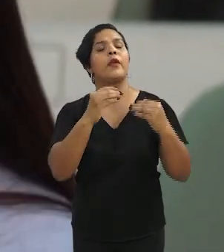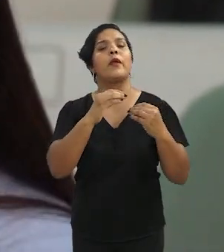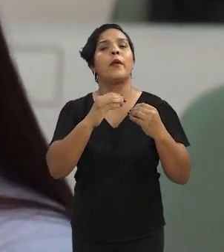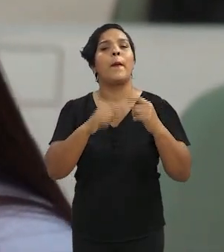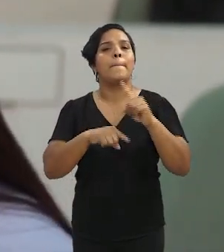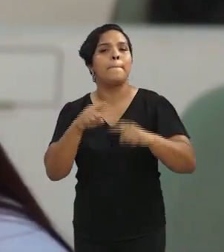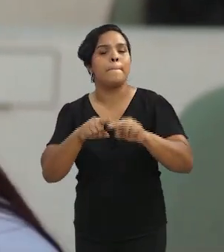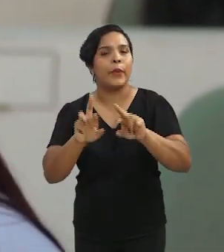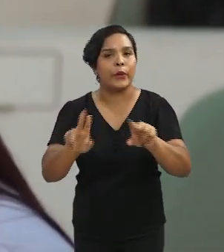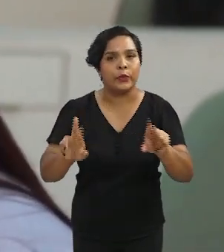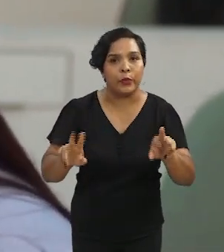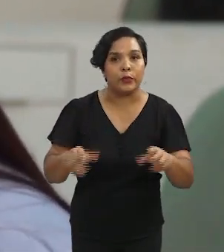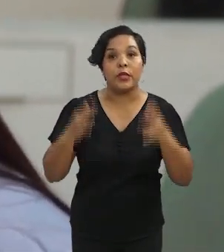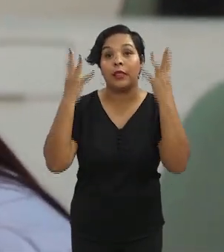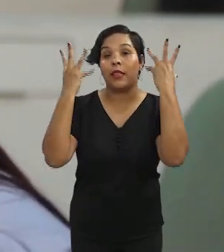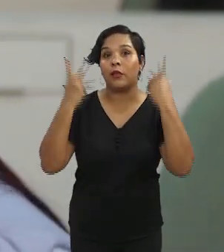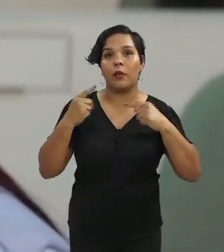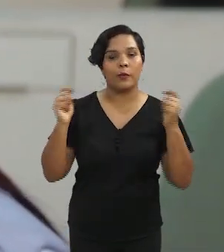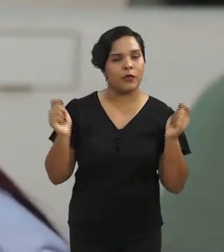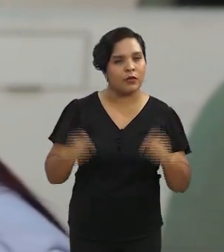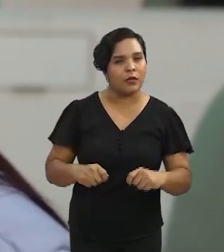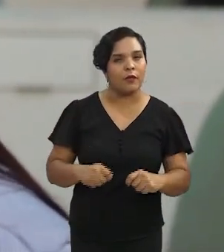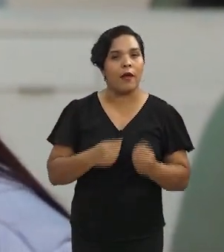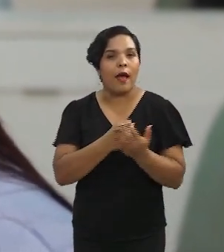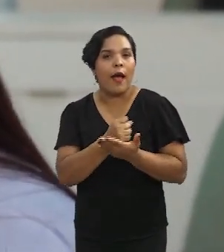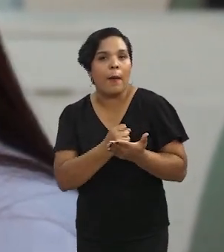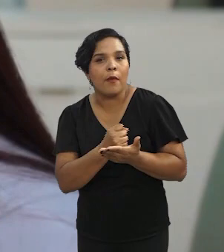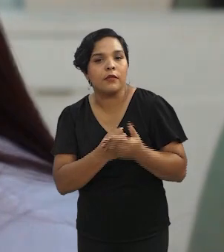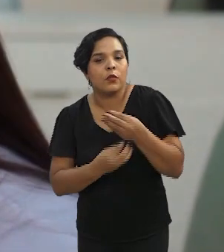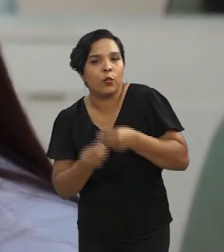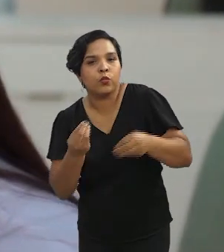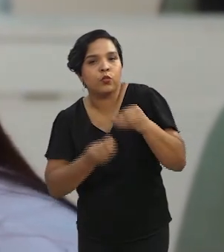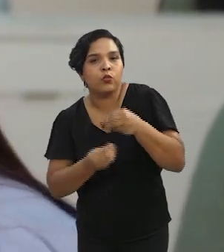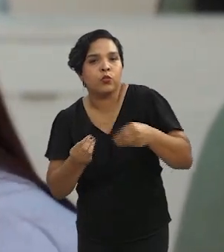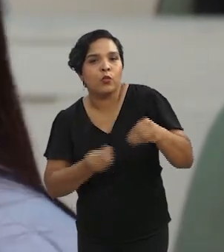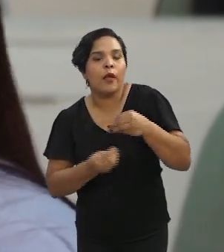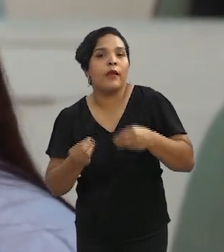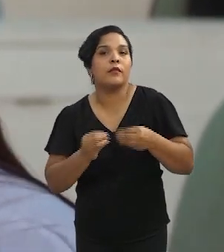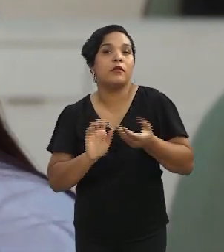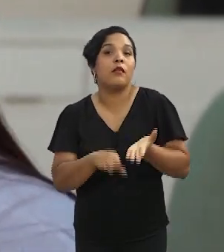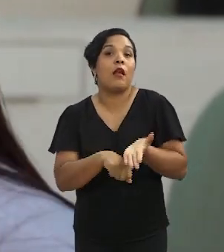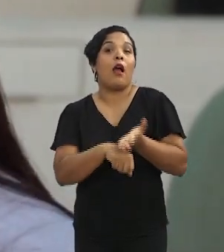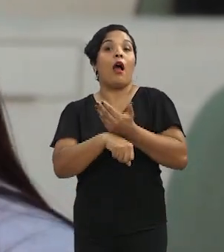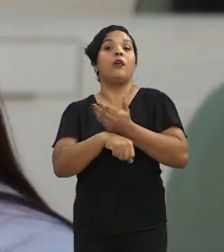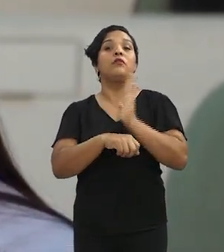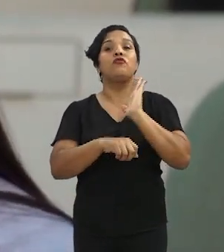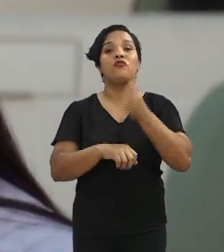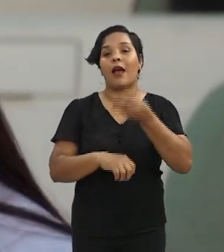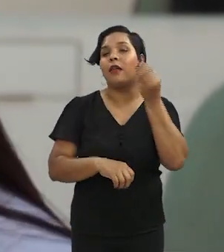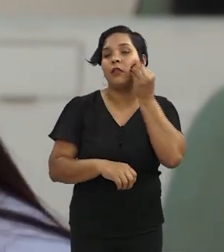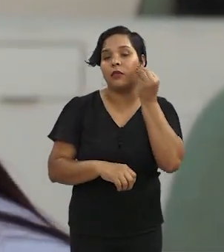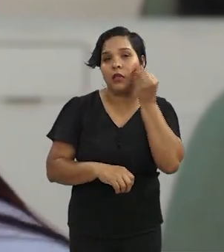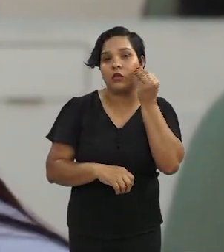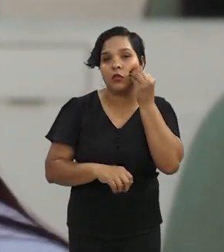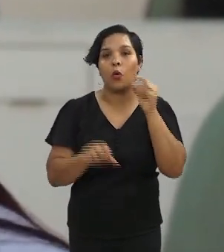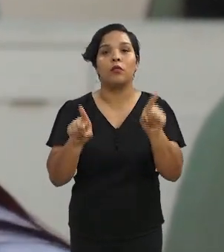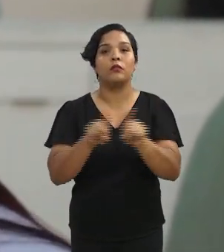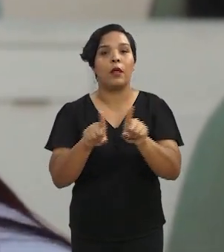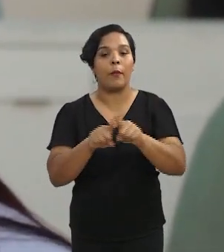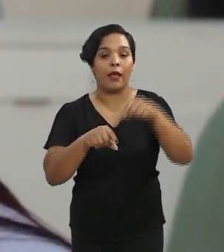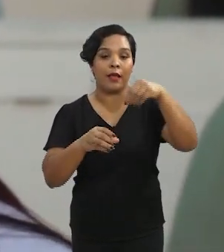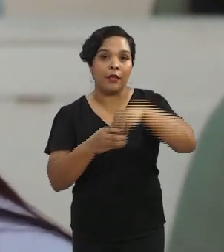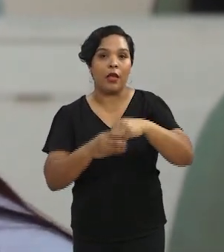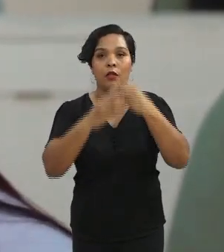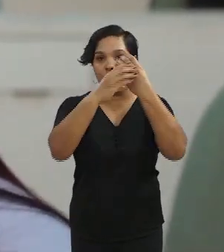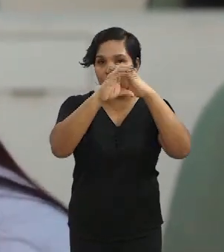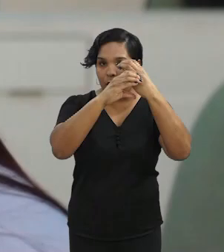desenvolver produtos o mais natural possível, à base de compostos que a gente previamente já testou também